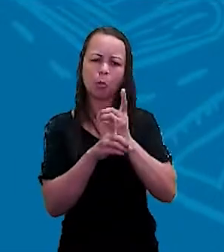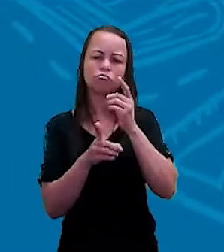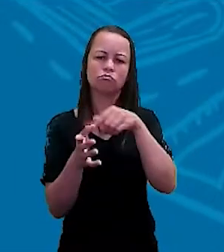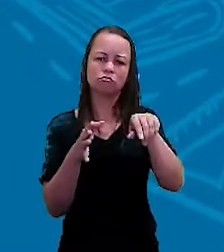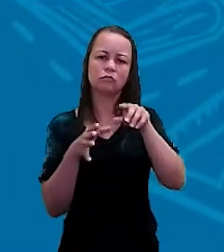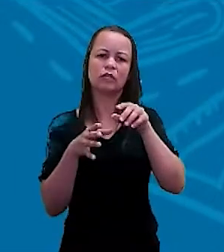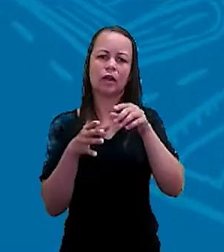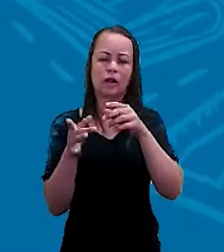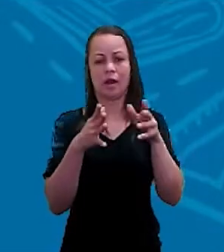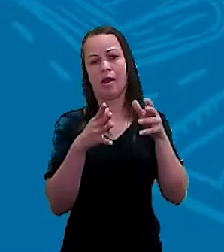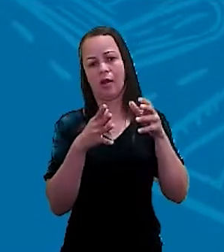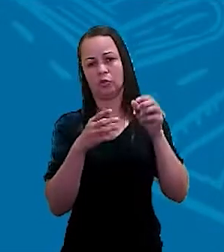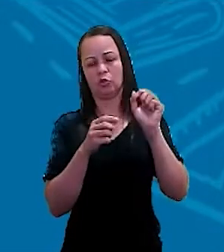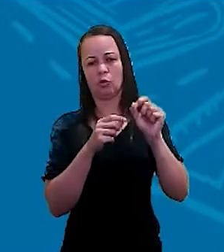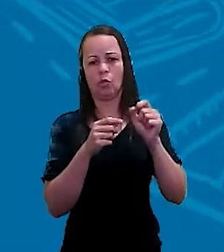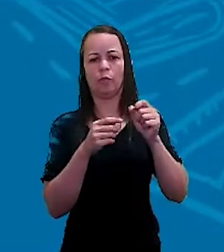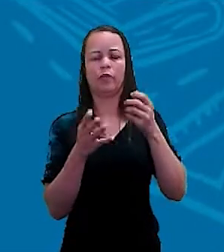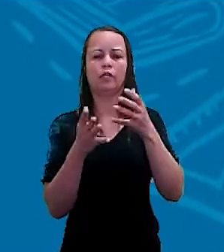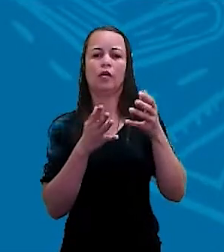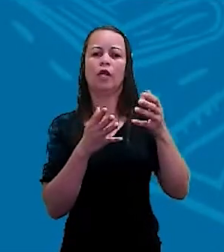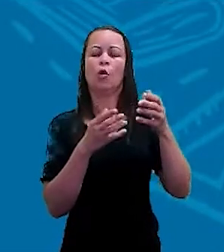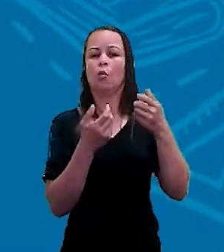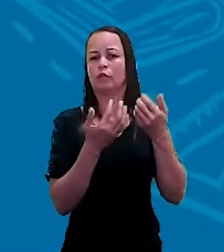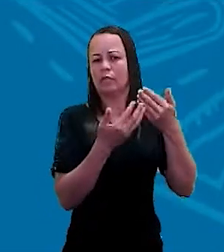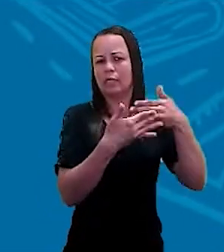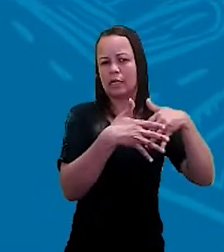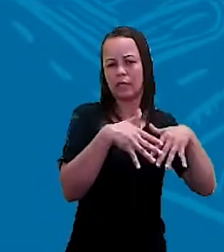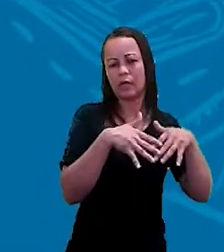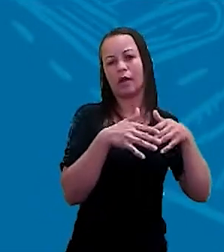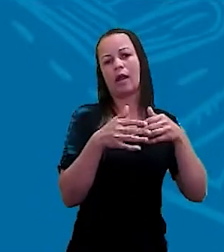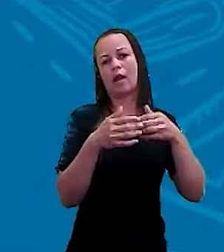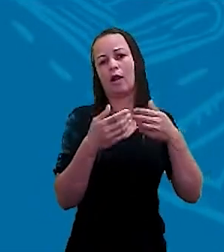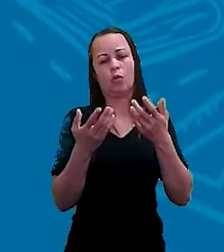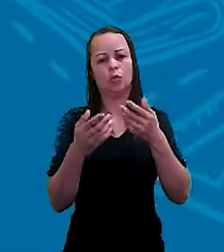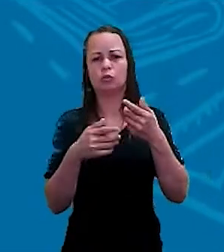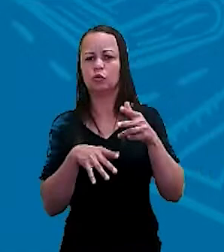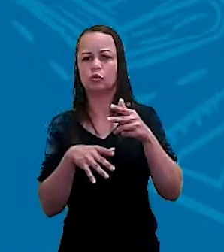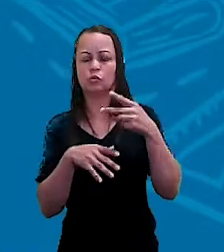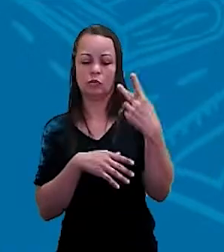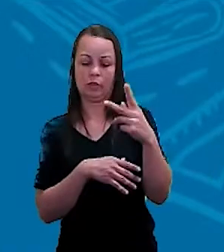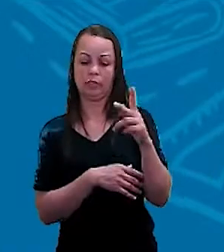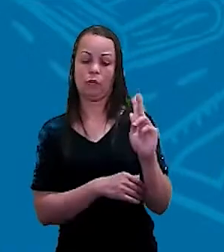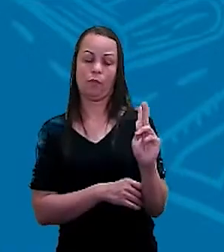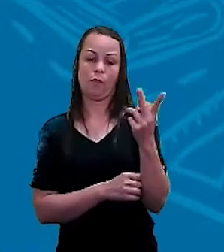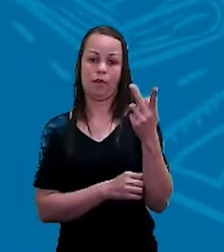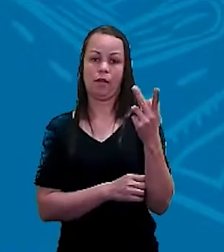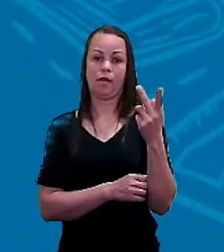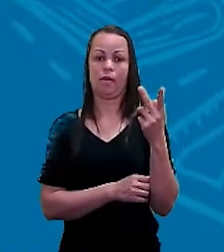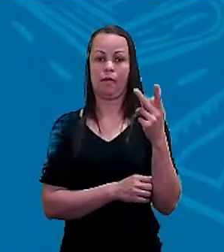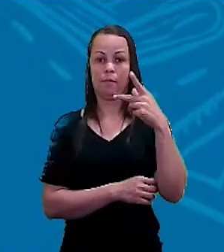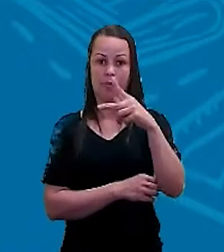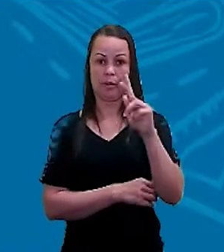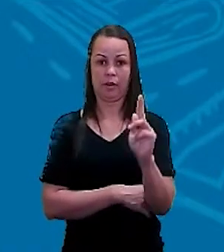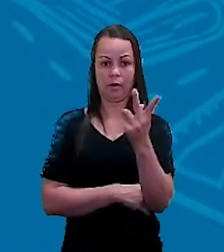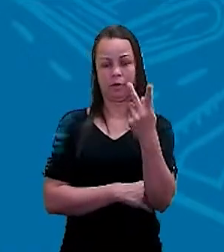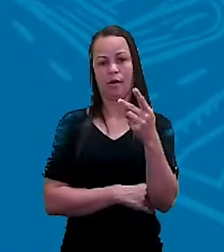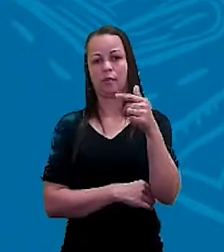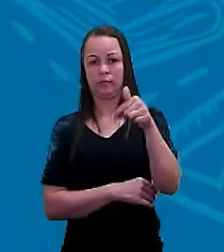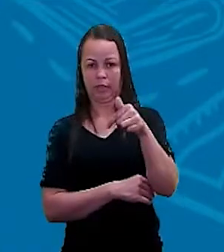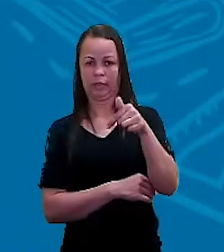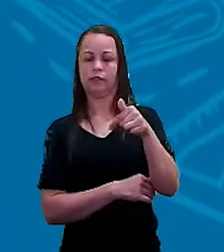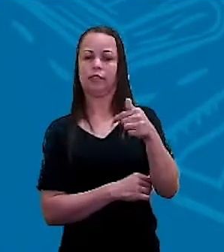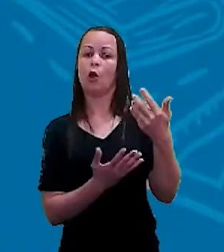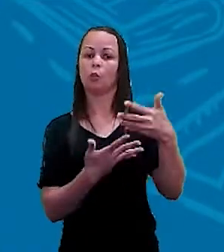pH básico, de um pH neutro. Aí eu estou lidando com um pH 7, que é um pH neutro, tá? Primeira coisa que você vai entender é que